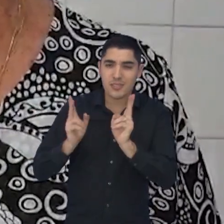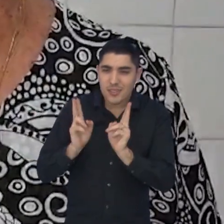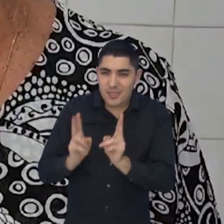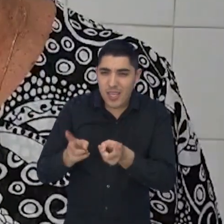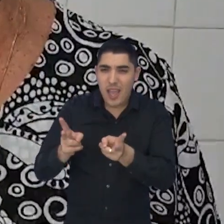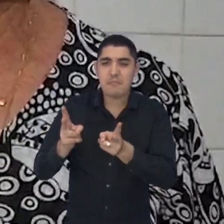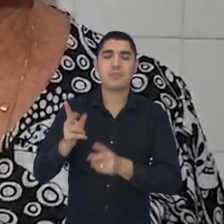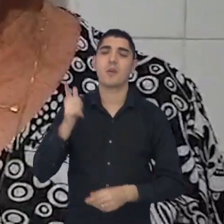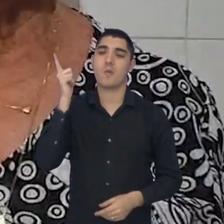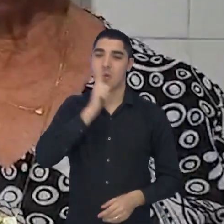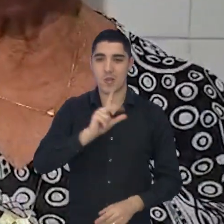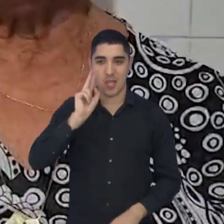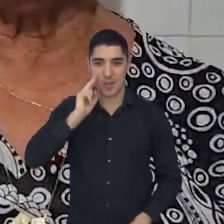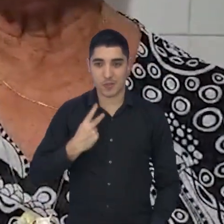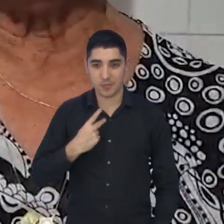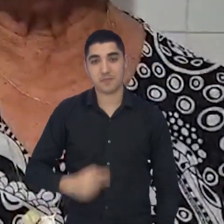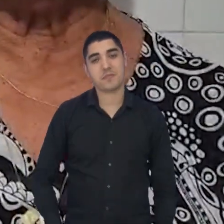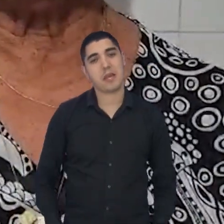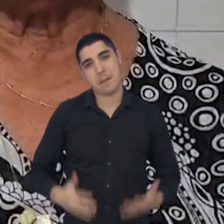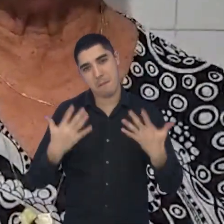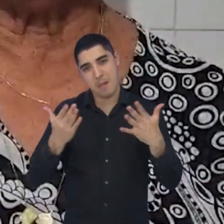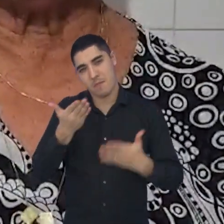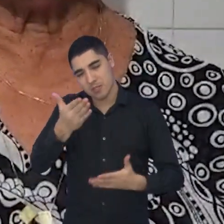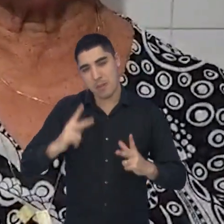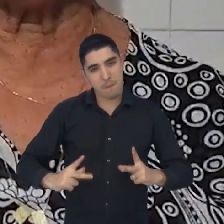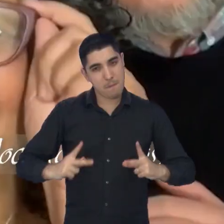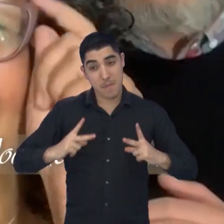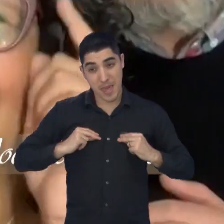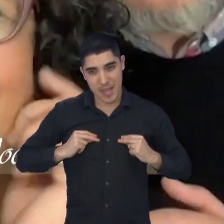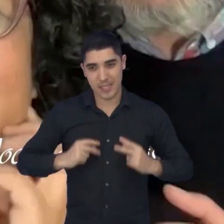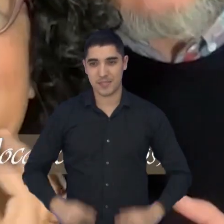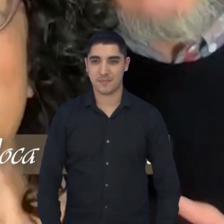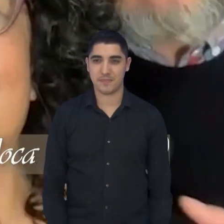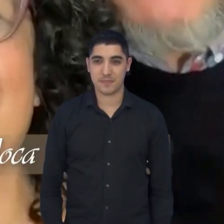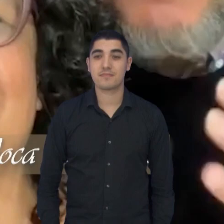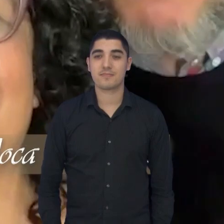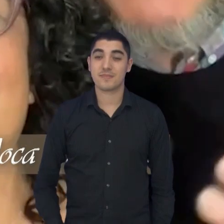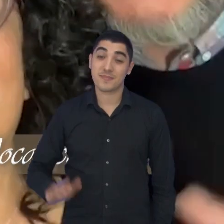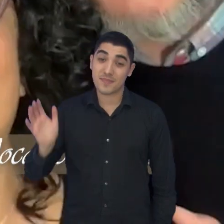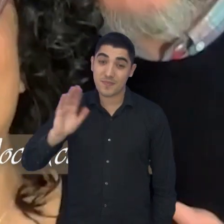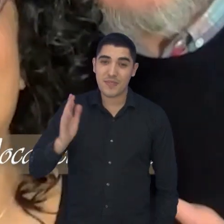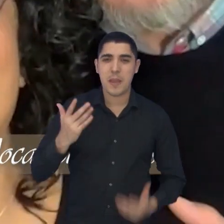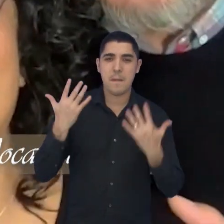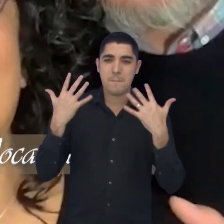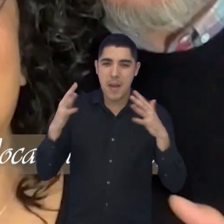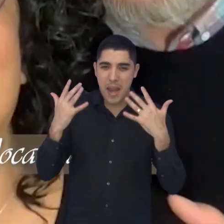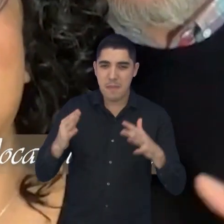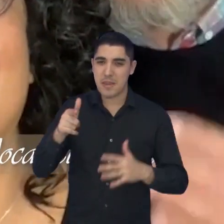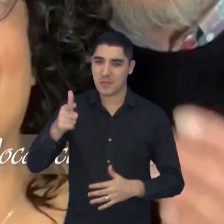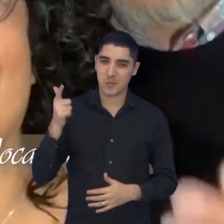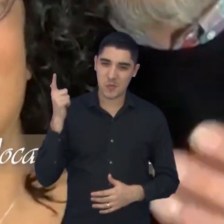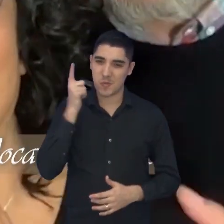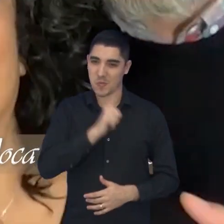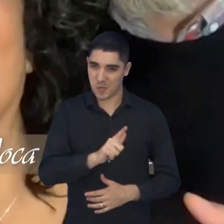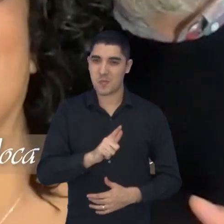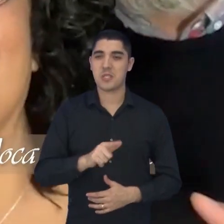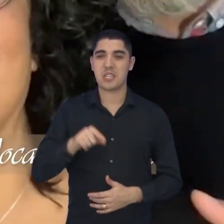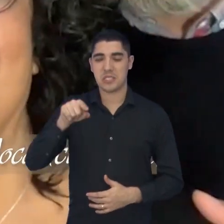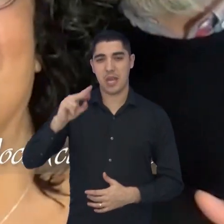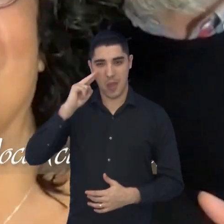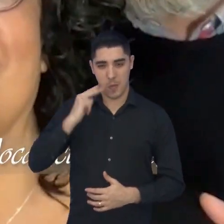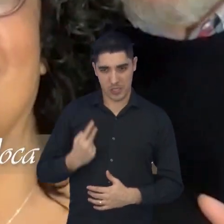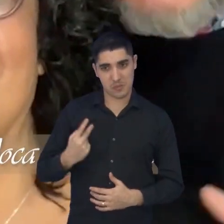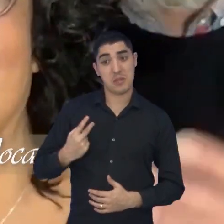assim reconhecido. Parabéns, você é merecedora de tudo isso. E aí, Fê, parabéns por mais essa conquista, esse reconhecimento do